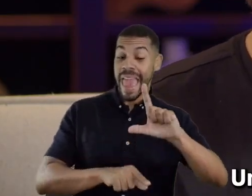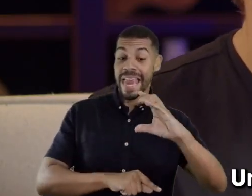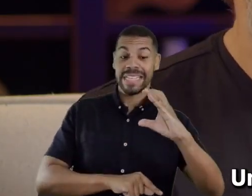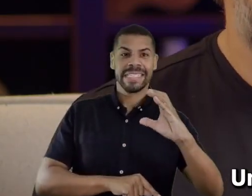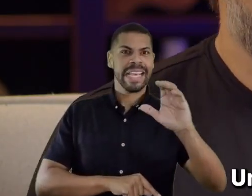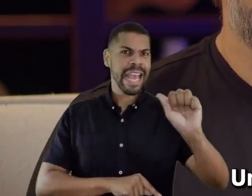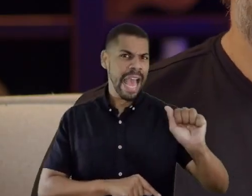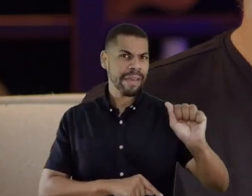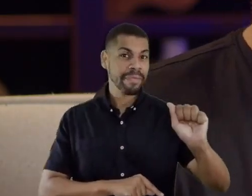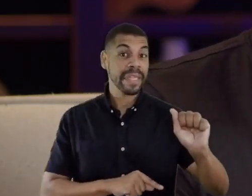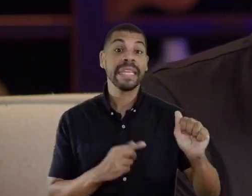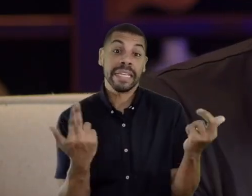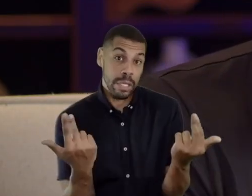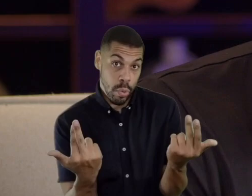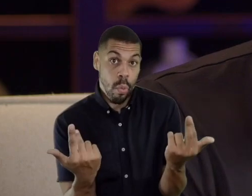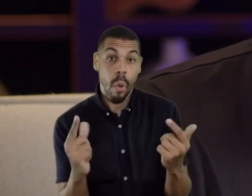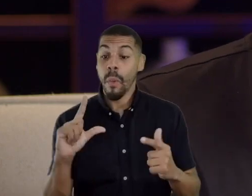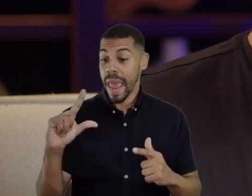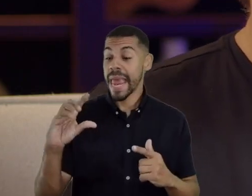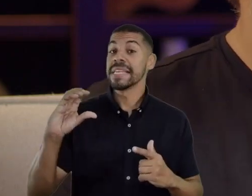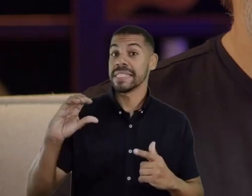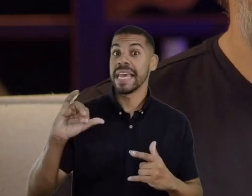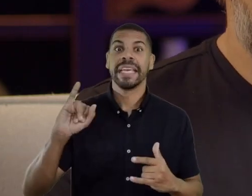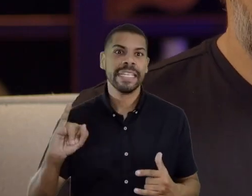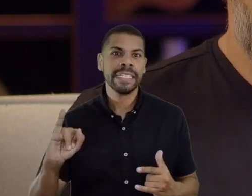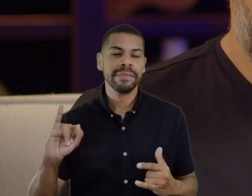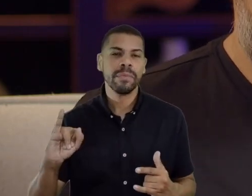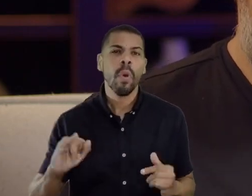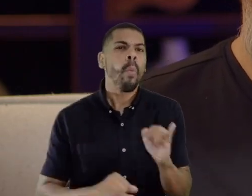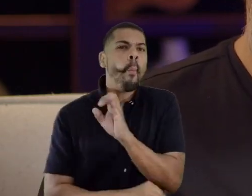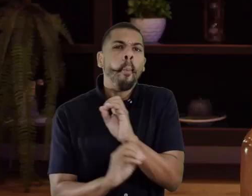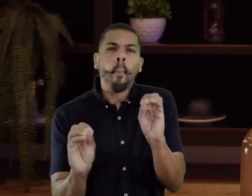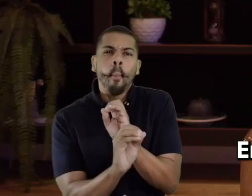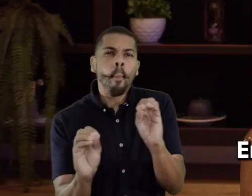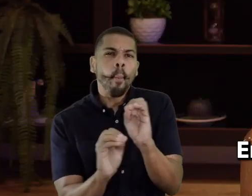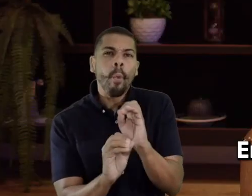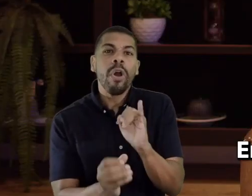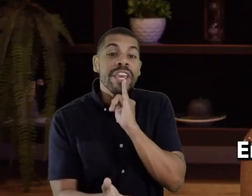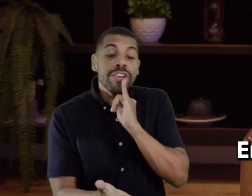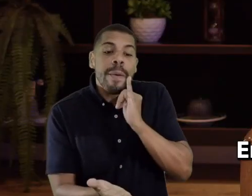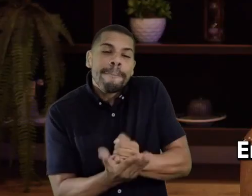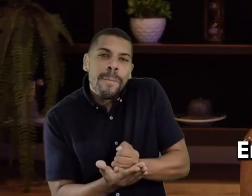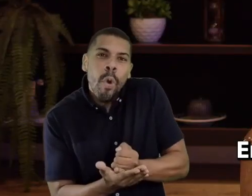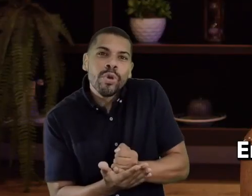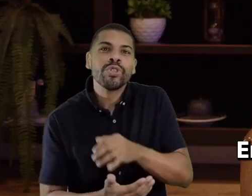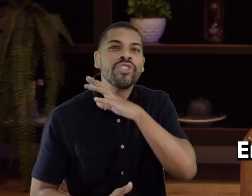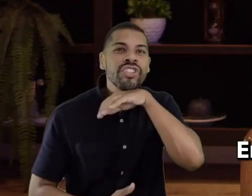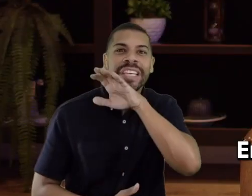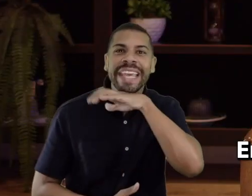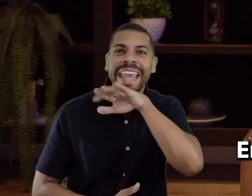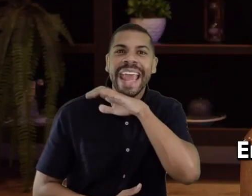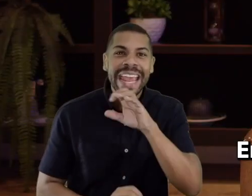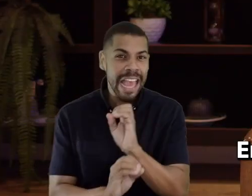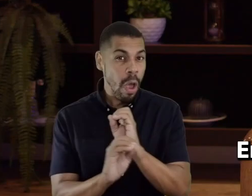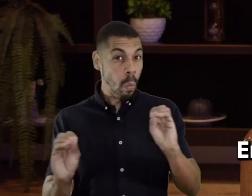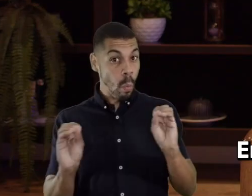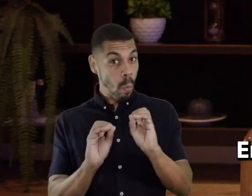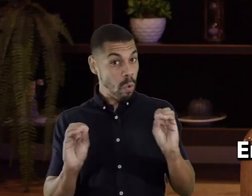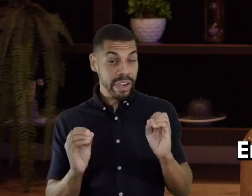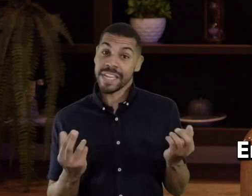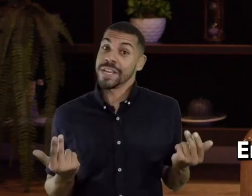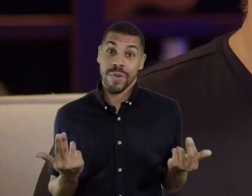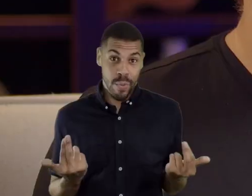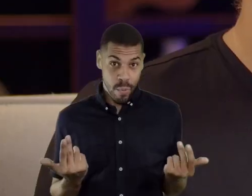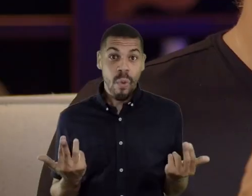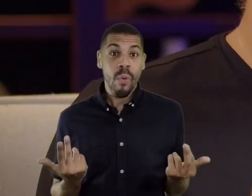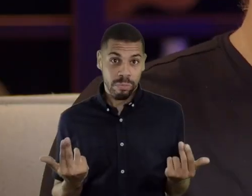importante também a eles a tal como eles aí ela é isenta de Imposto de Renda Então a maneira que você encontrar várias LC a